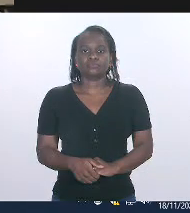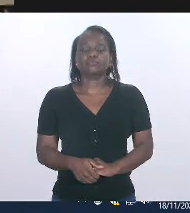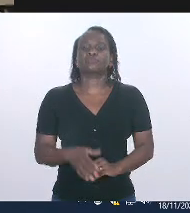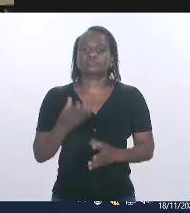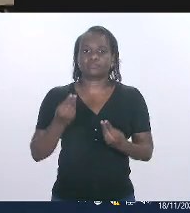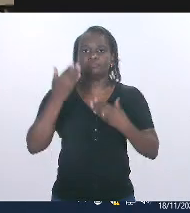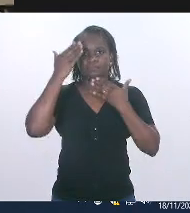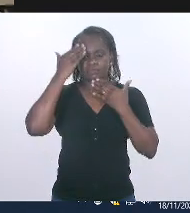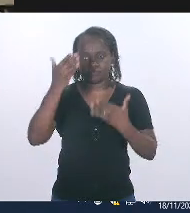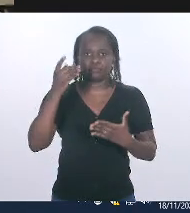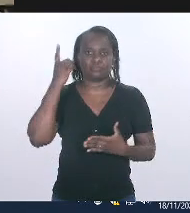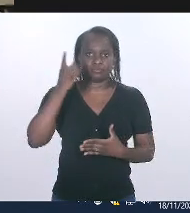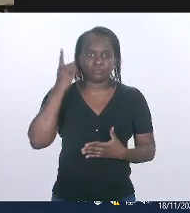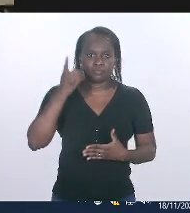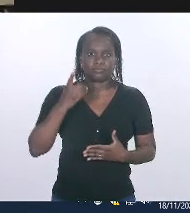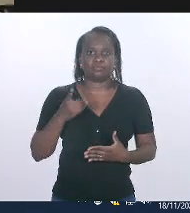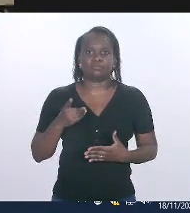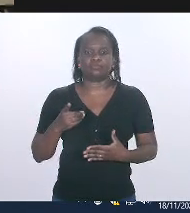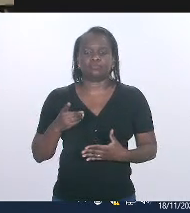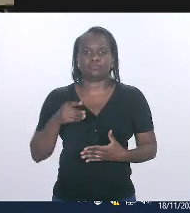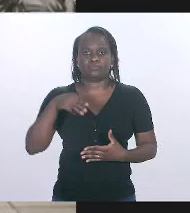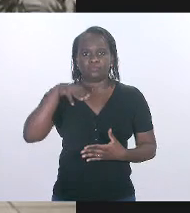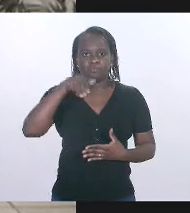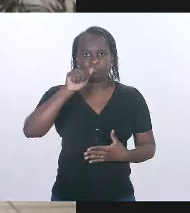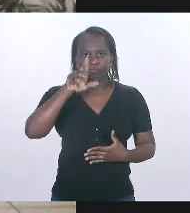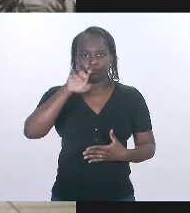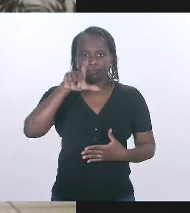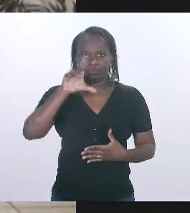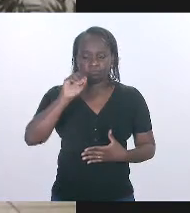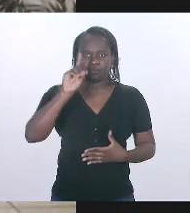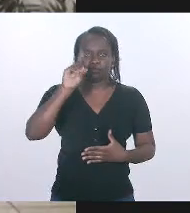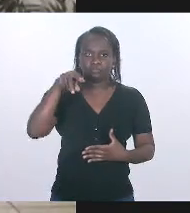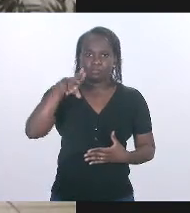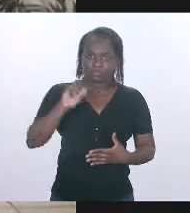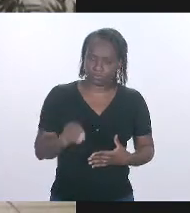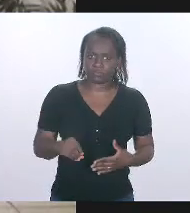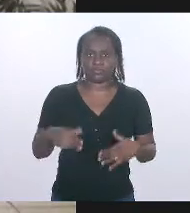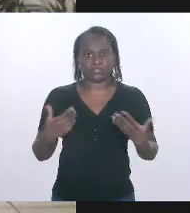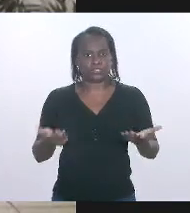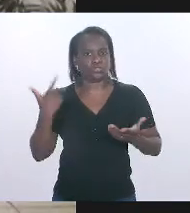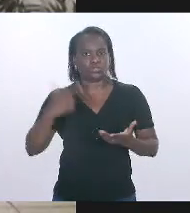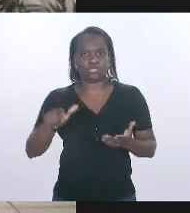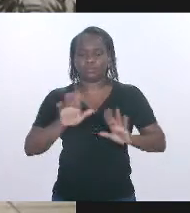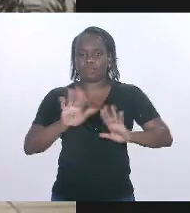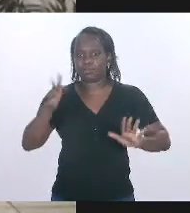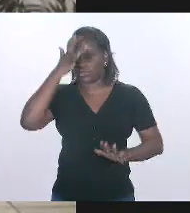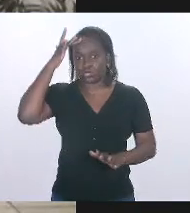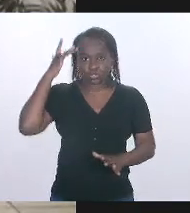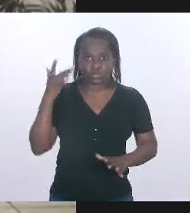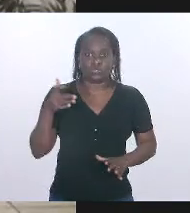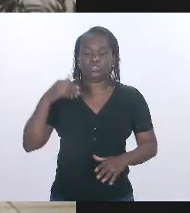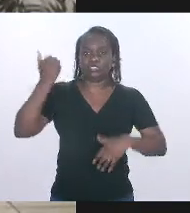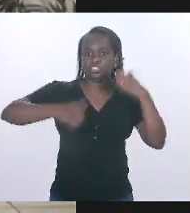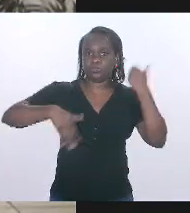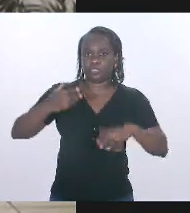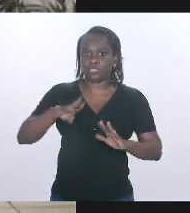Muito obrigada, deputado Marcelo Seudino. Bom, não havendo mais nenhuma